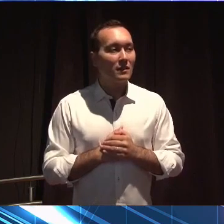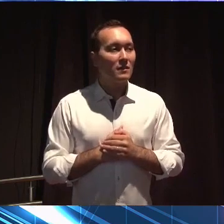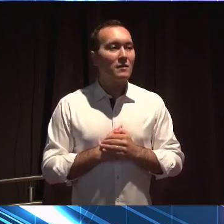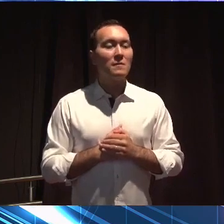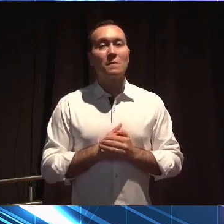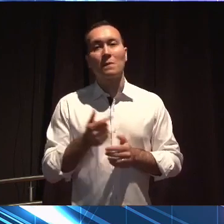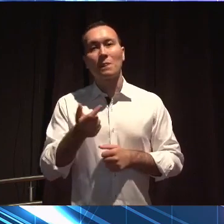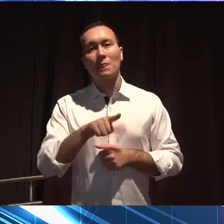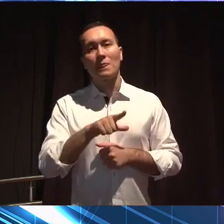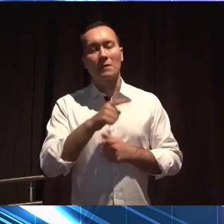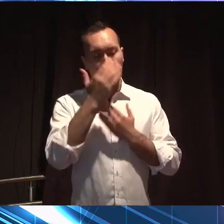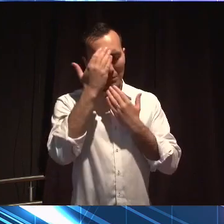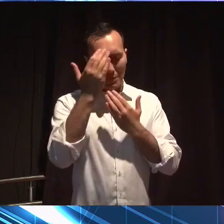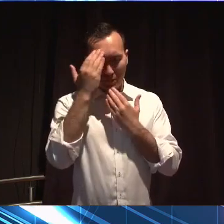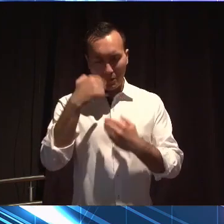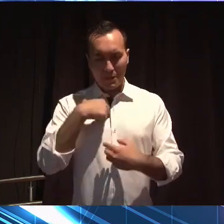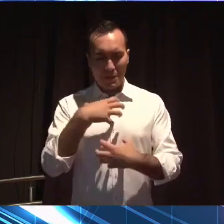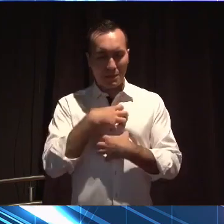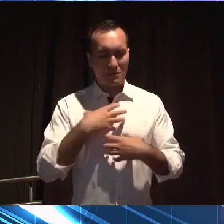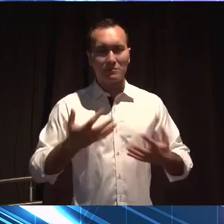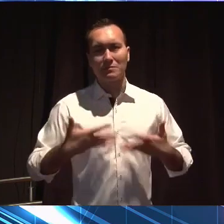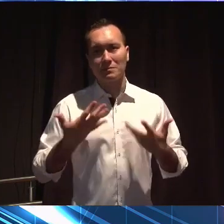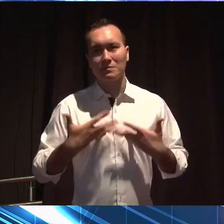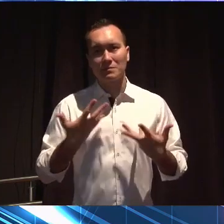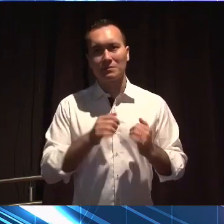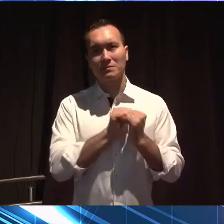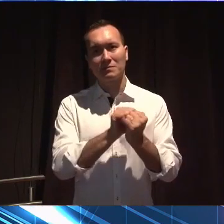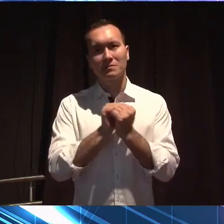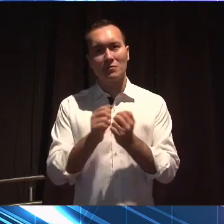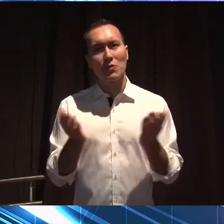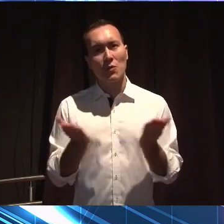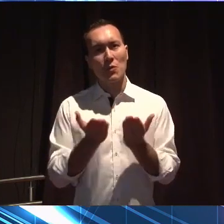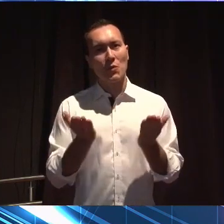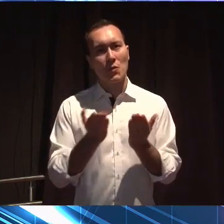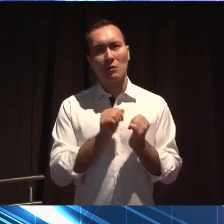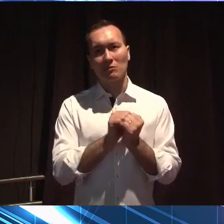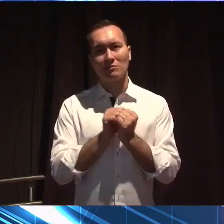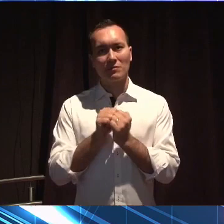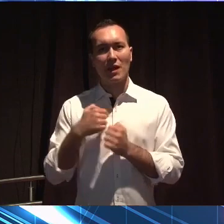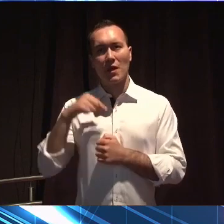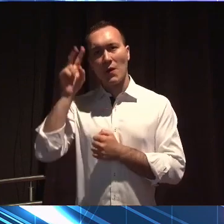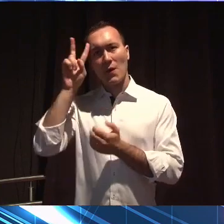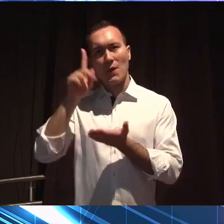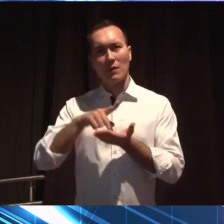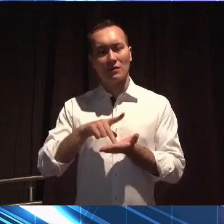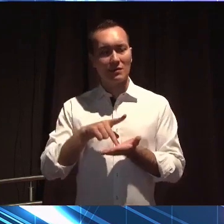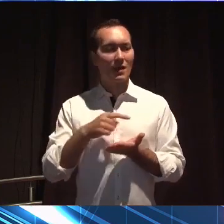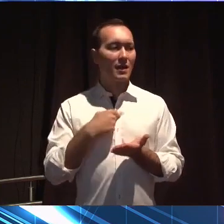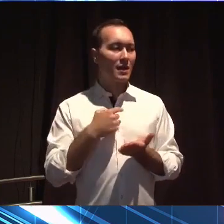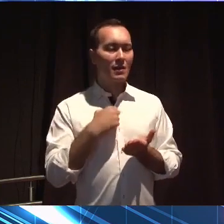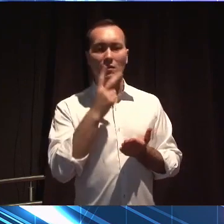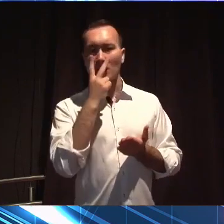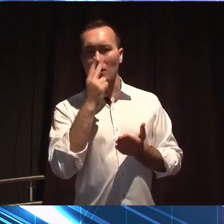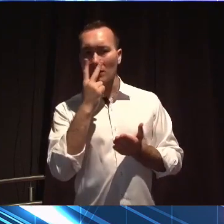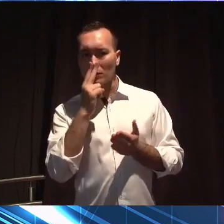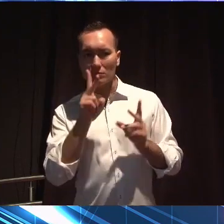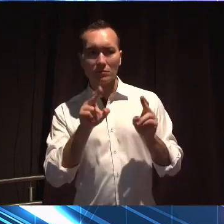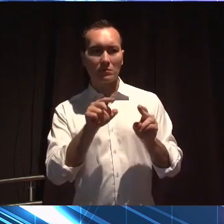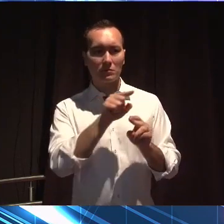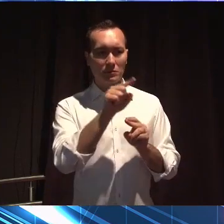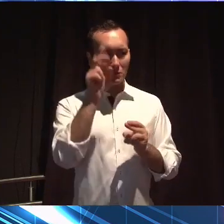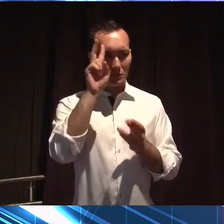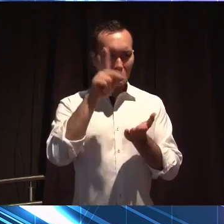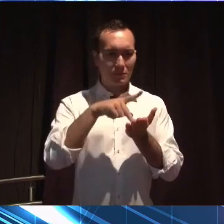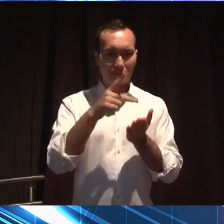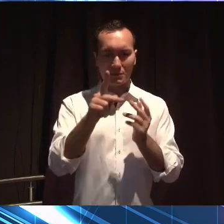mais uma vez, imenso prazer e satisfação estar aqui. Realmente, a minha história se confunde um pouquinho com a história do TDC, pelo menos a minha